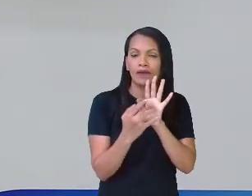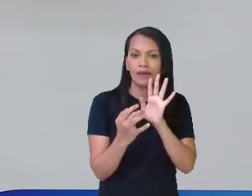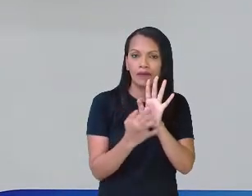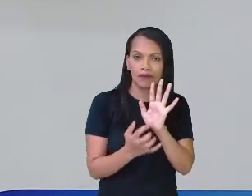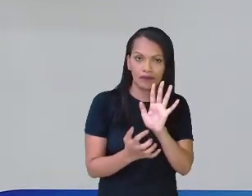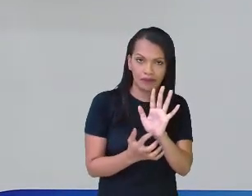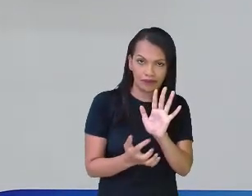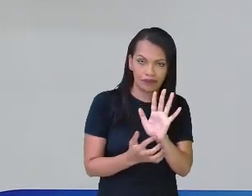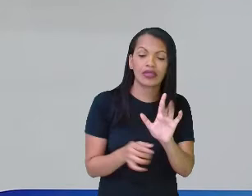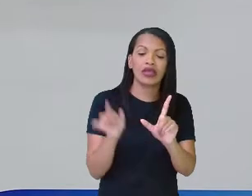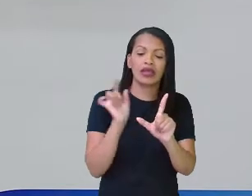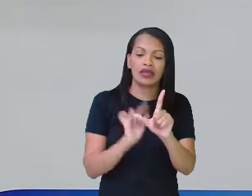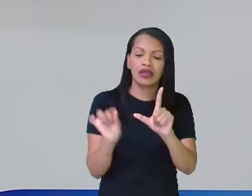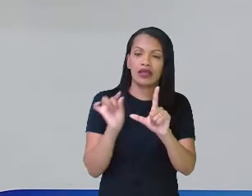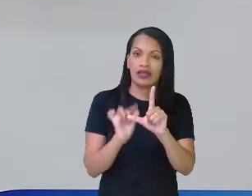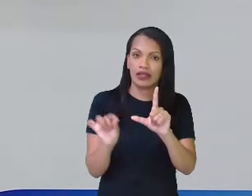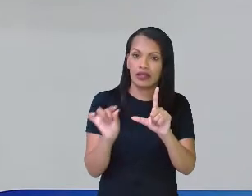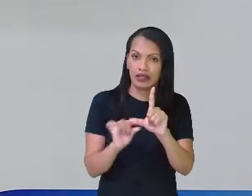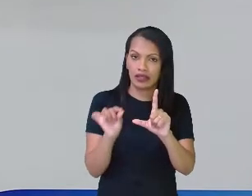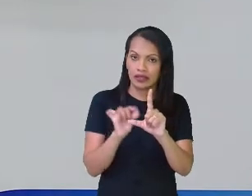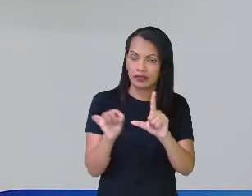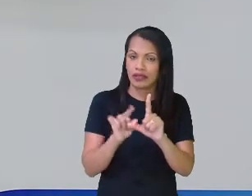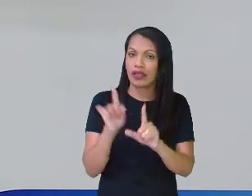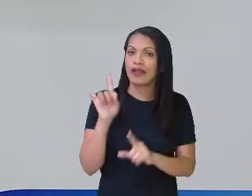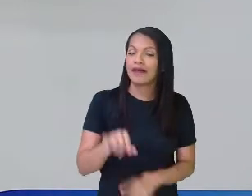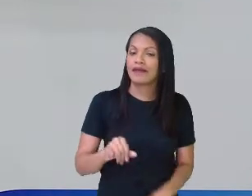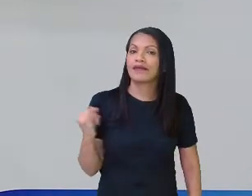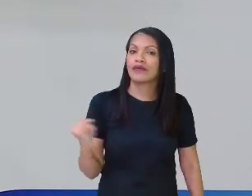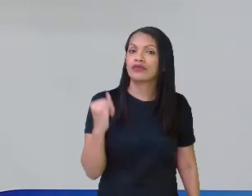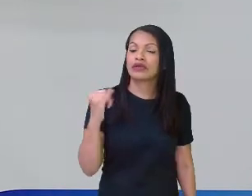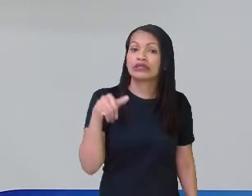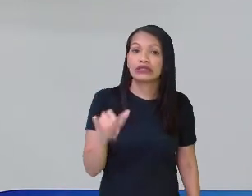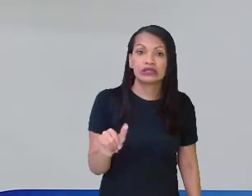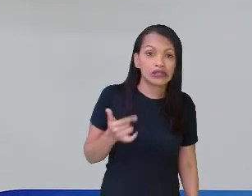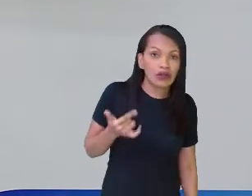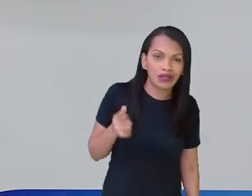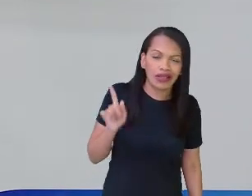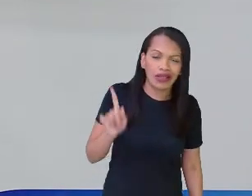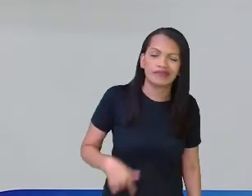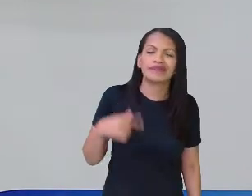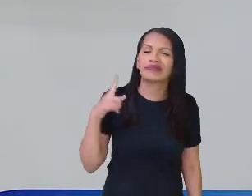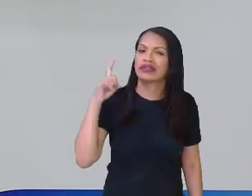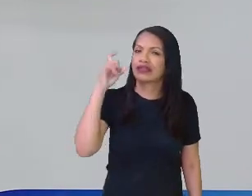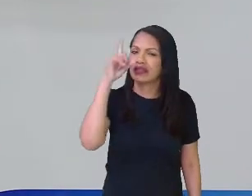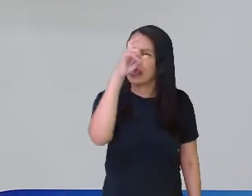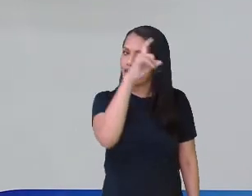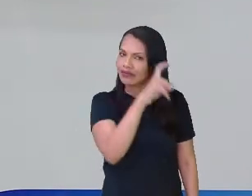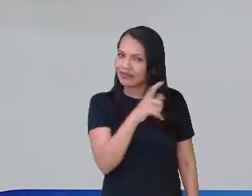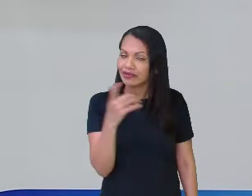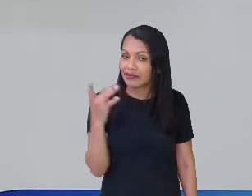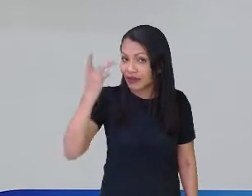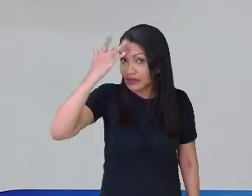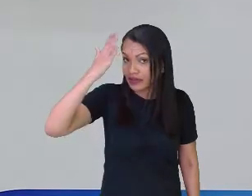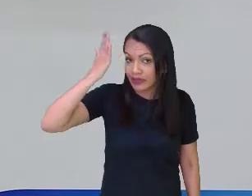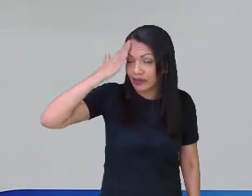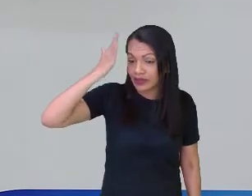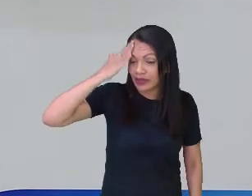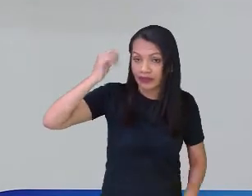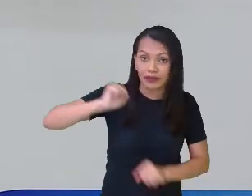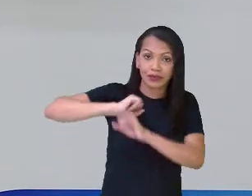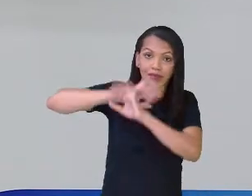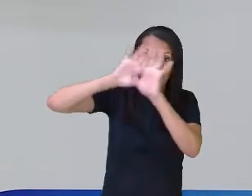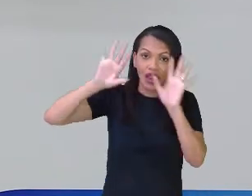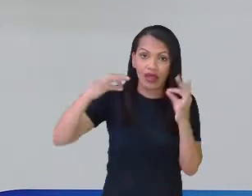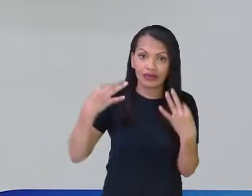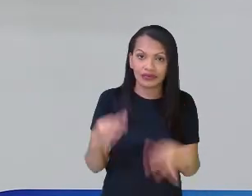legendas são muito importantes. E se elas não existirem, dá mais trabalho de você conseguir fazer a interpretação.